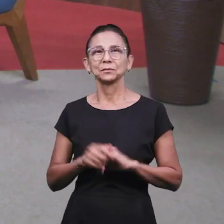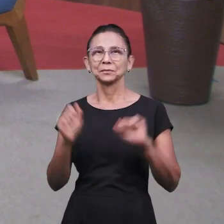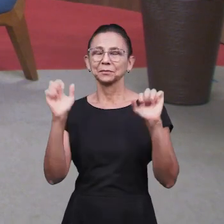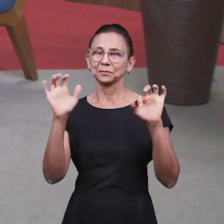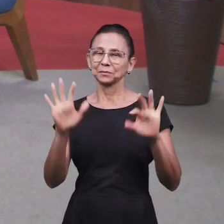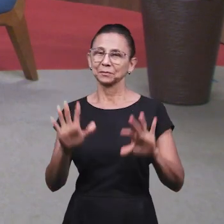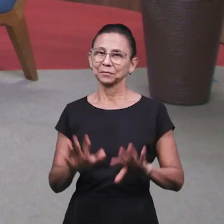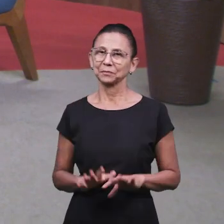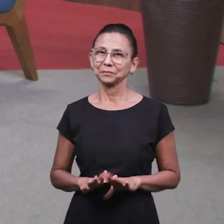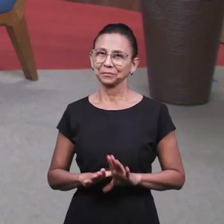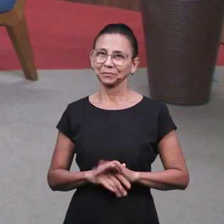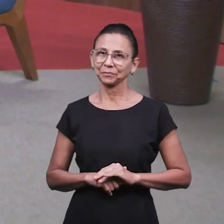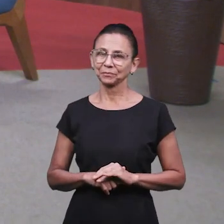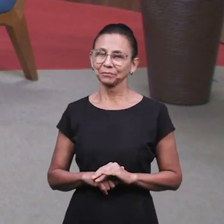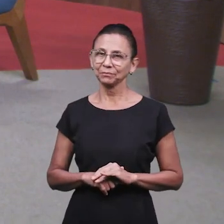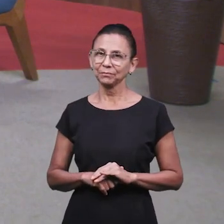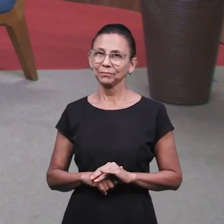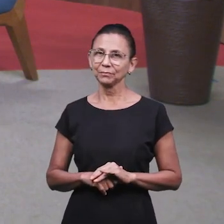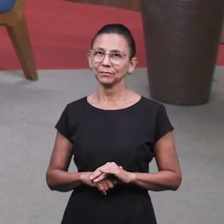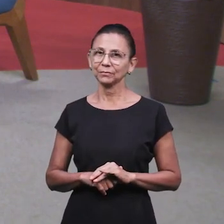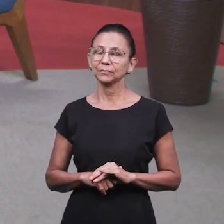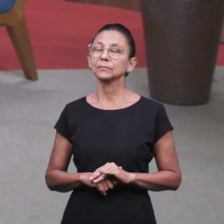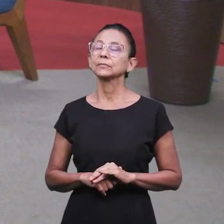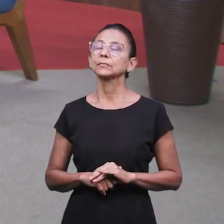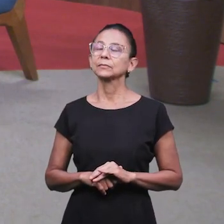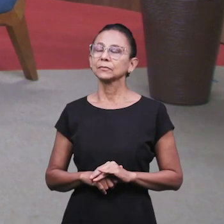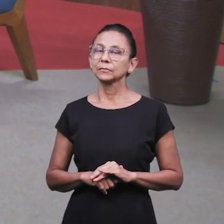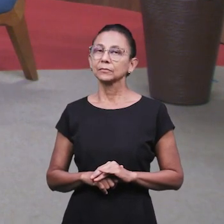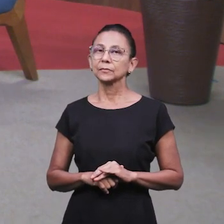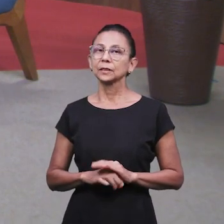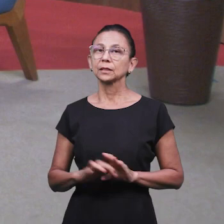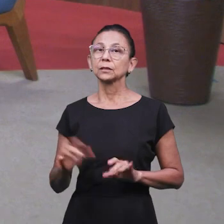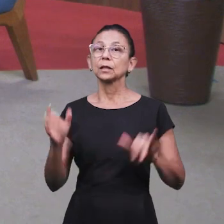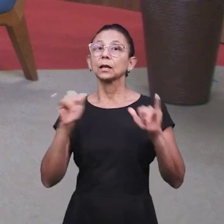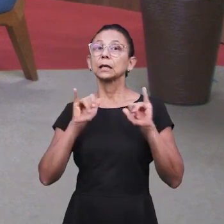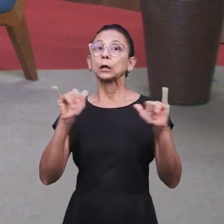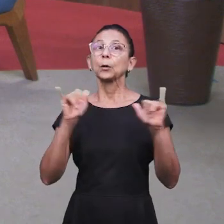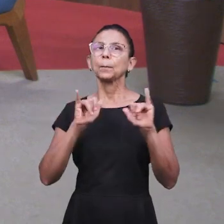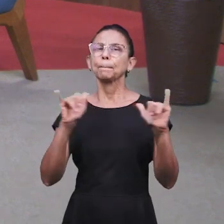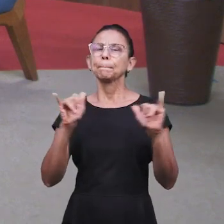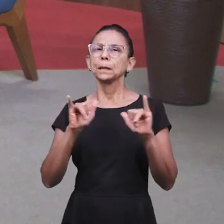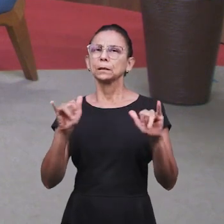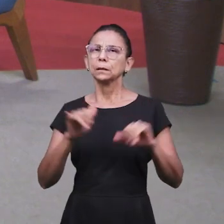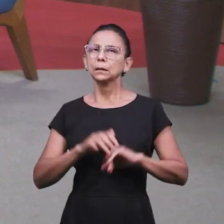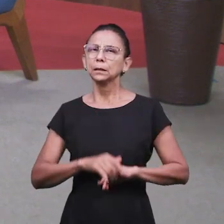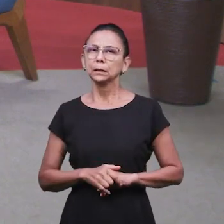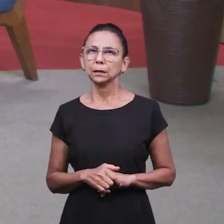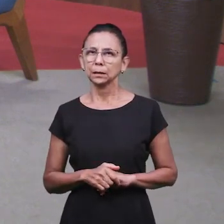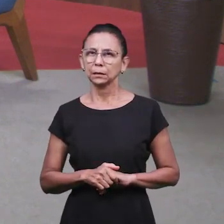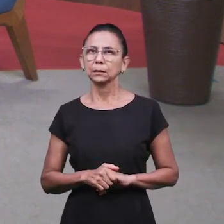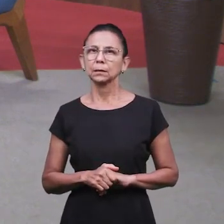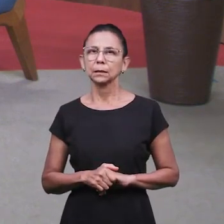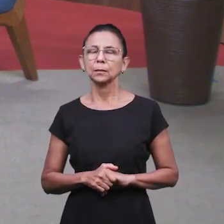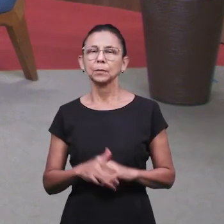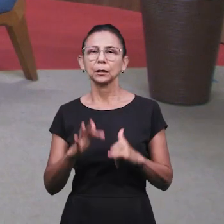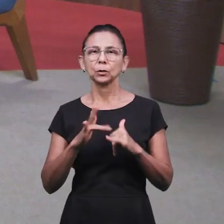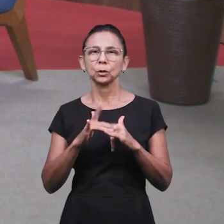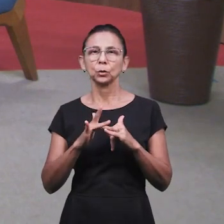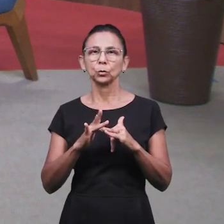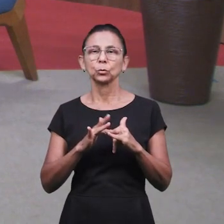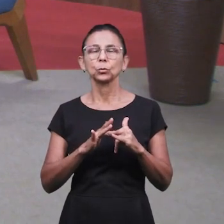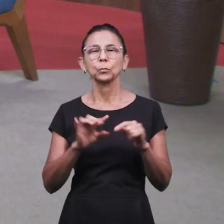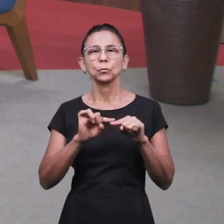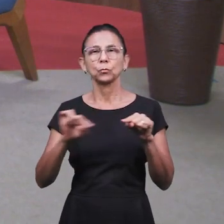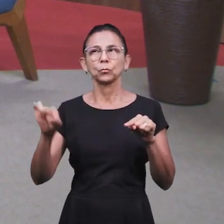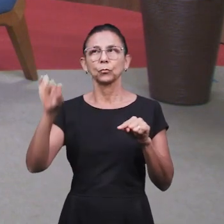disso e você sabe de uma coisa também. Nós estamos num trabalho, numa campanha para aumentar o alcance do canal. E